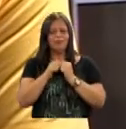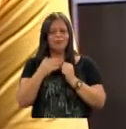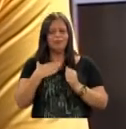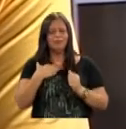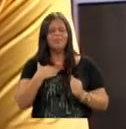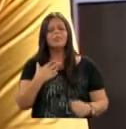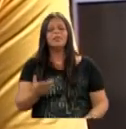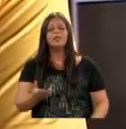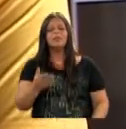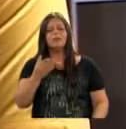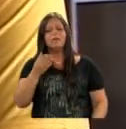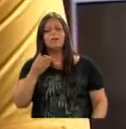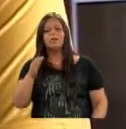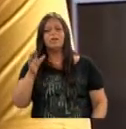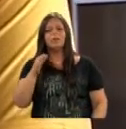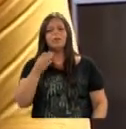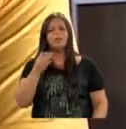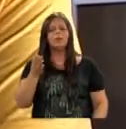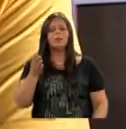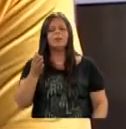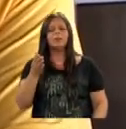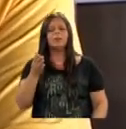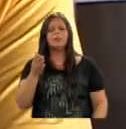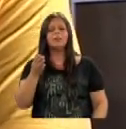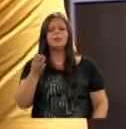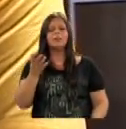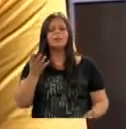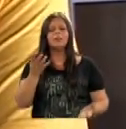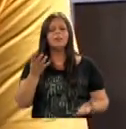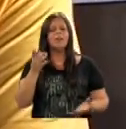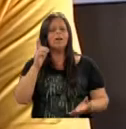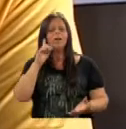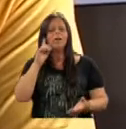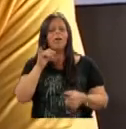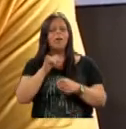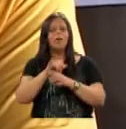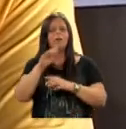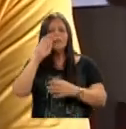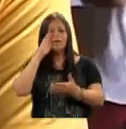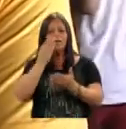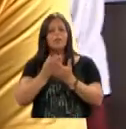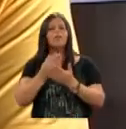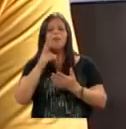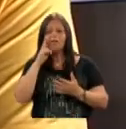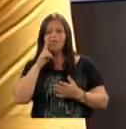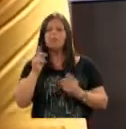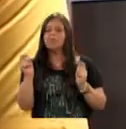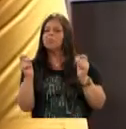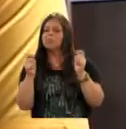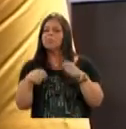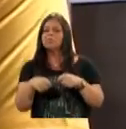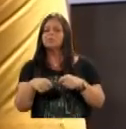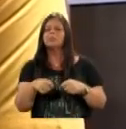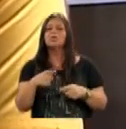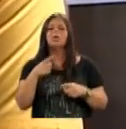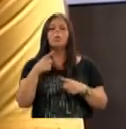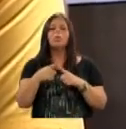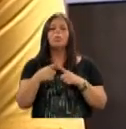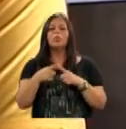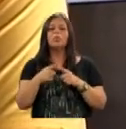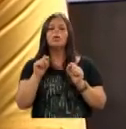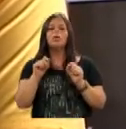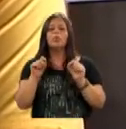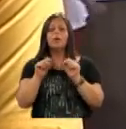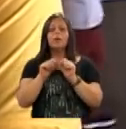outras vezes desde o perfaçam por aquilo que acontece a gente não acredita e acaba vendo que é possível então porque é o que